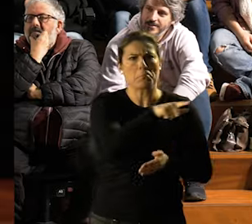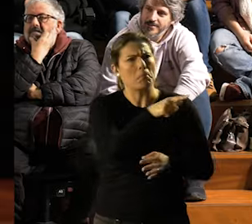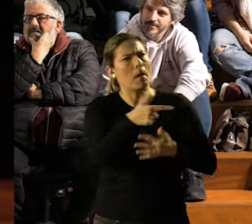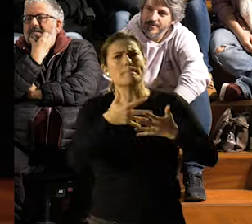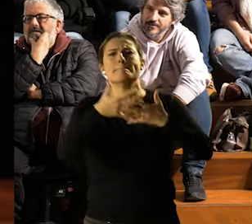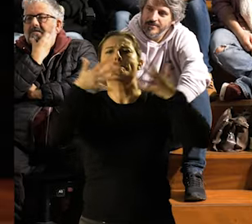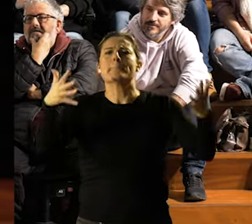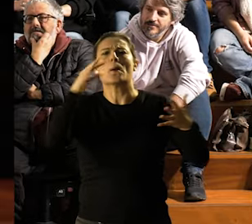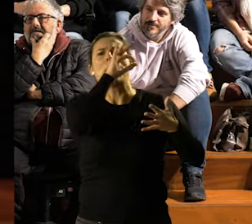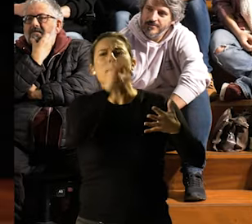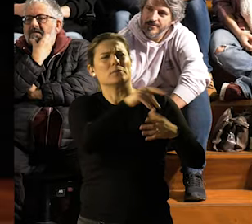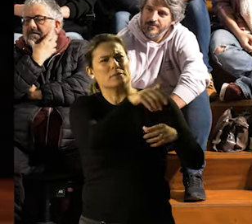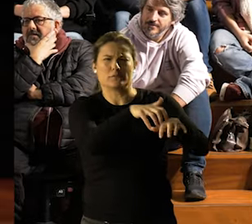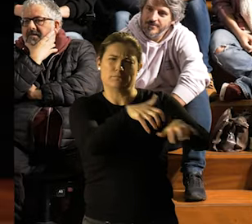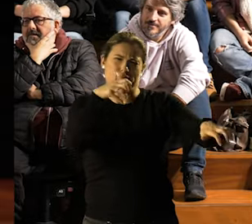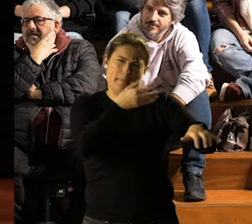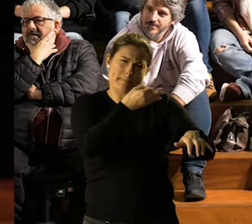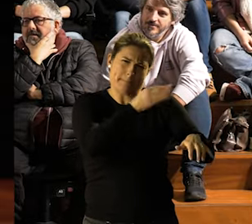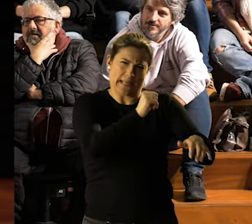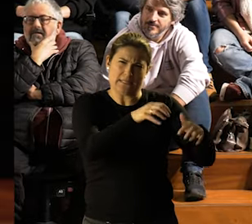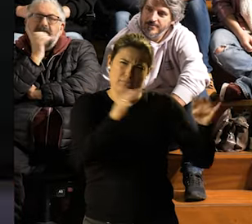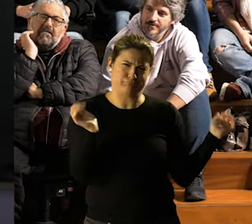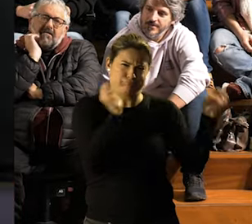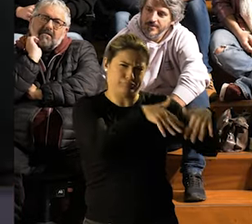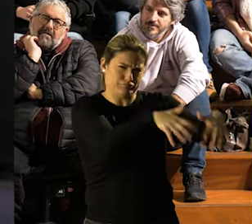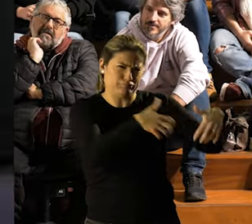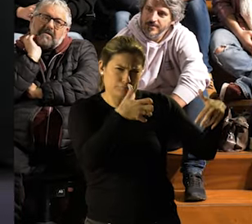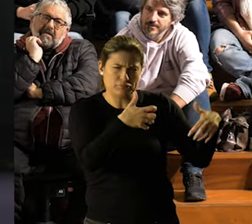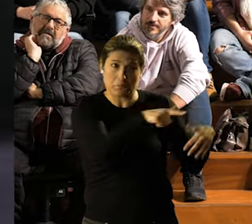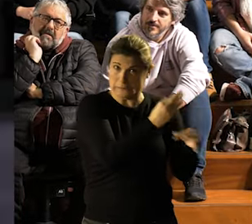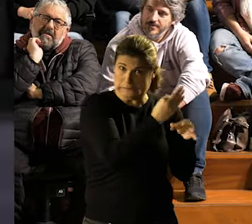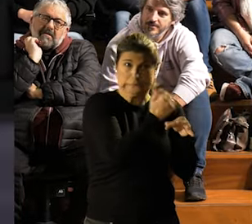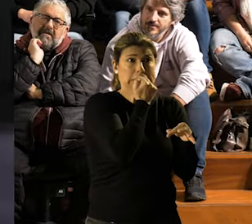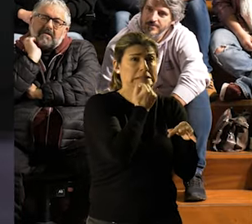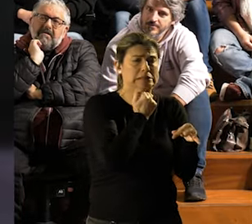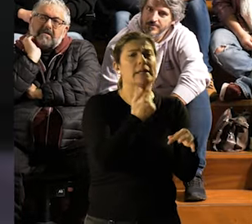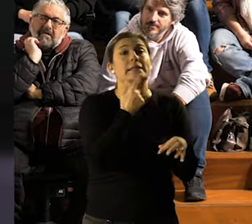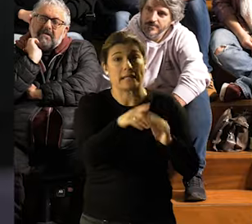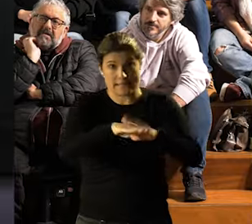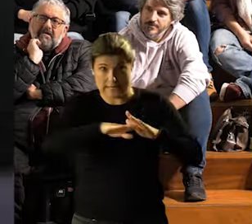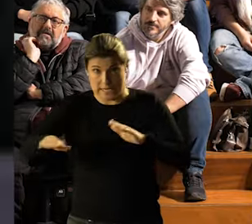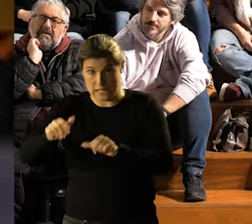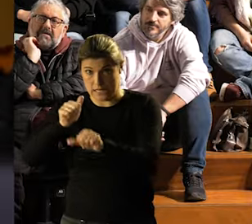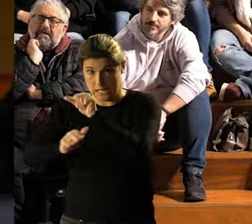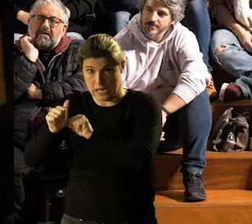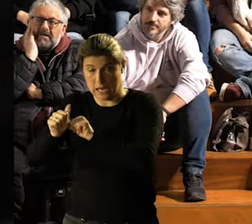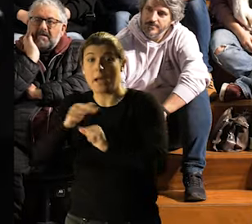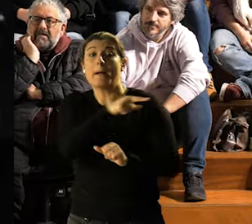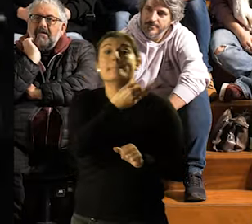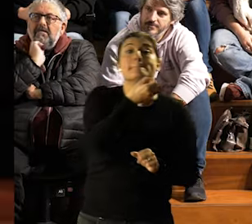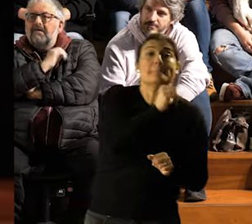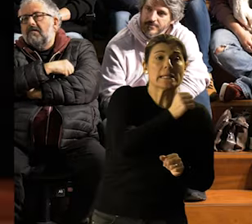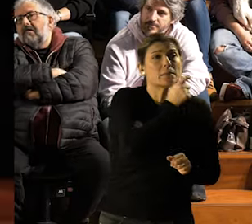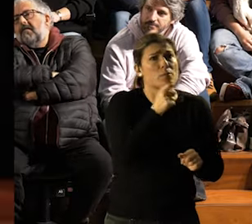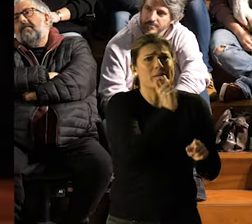a maioria absoluta no comí do partido socialista e por isso se H direita há retrocesso o que o partido socialista promete É